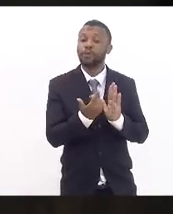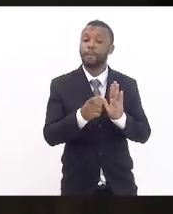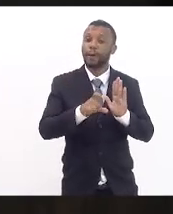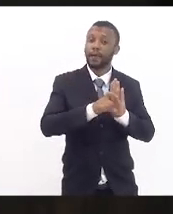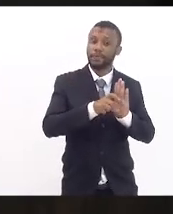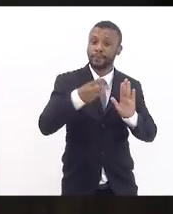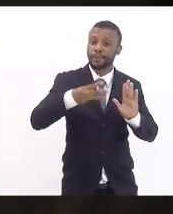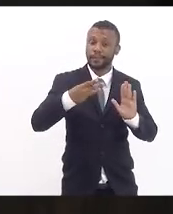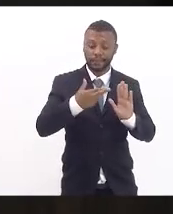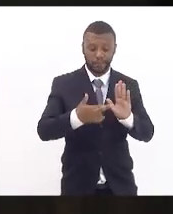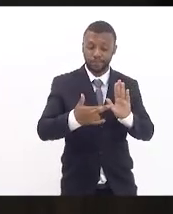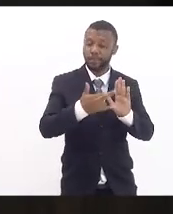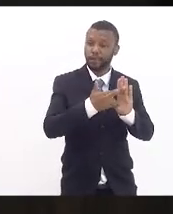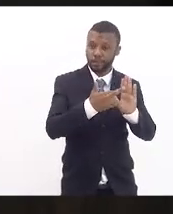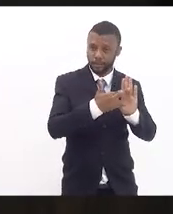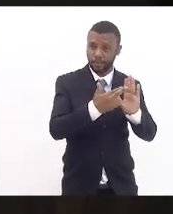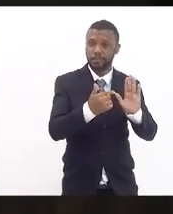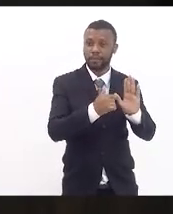Interno,